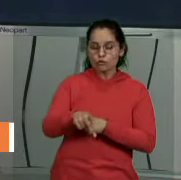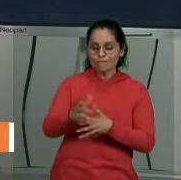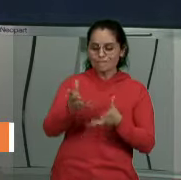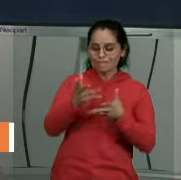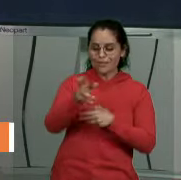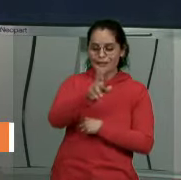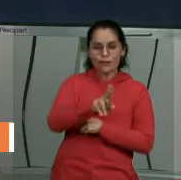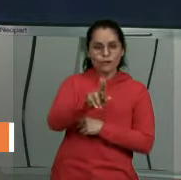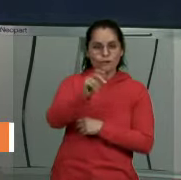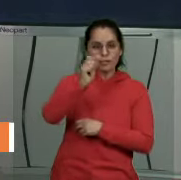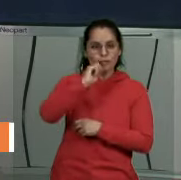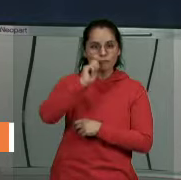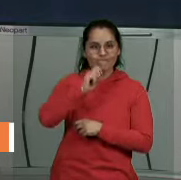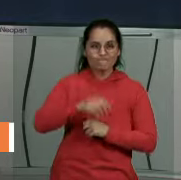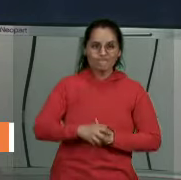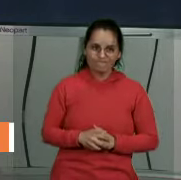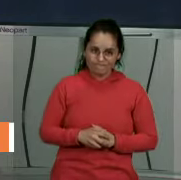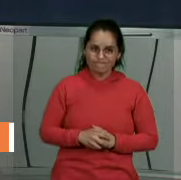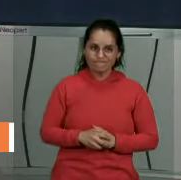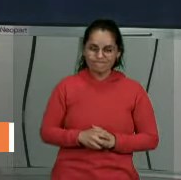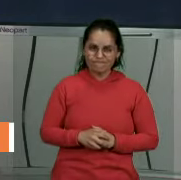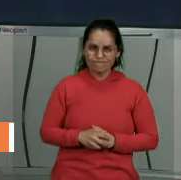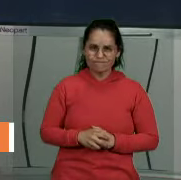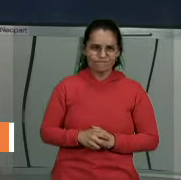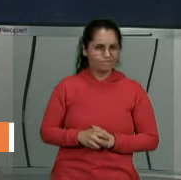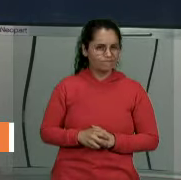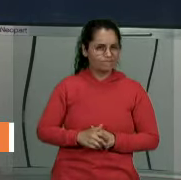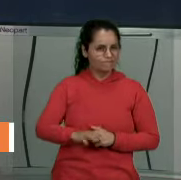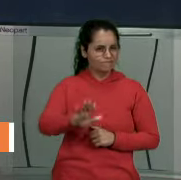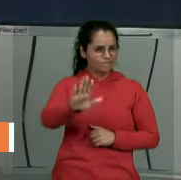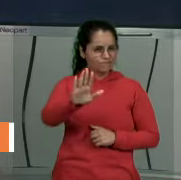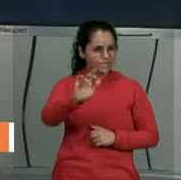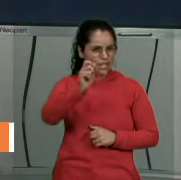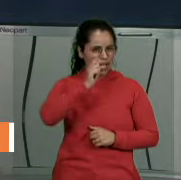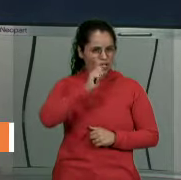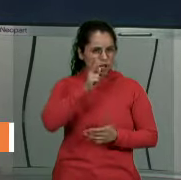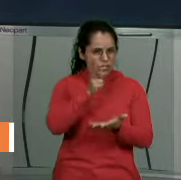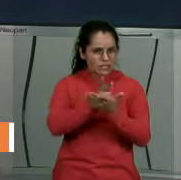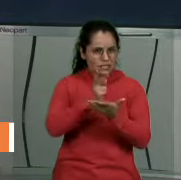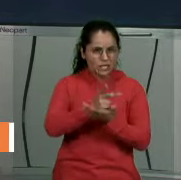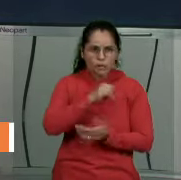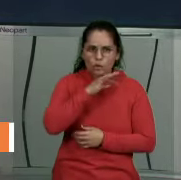drogas? Será que as drogas são sempre ruins?